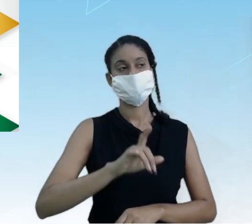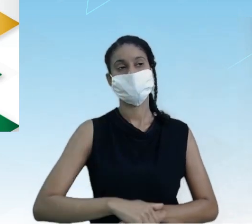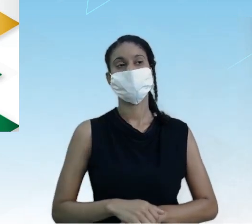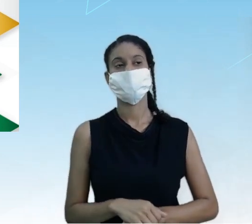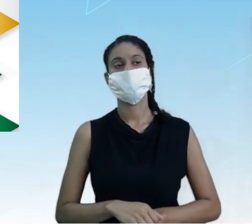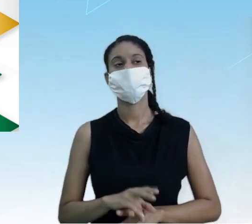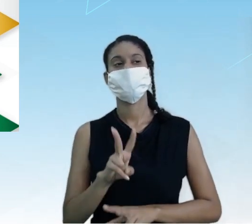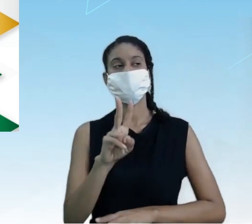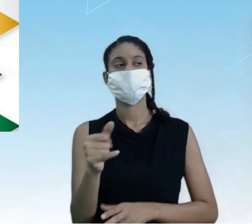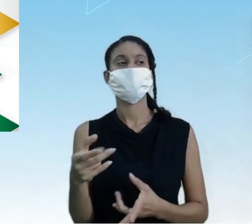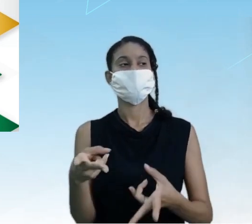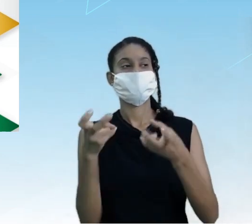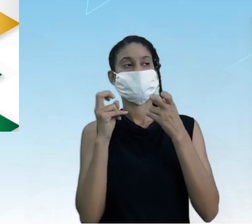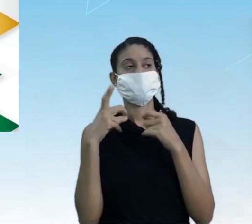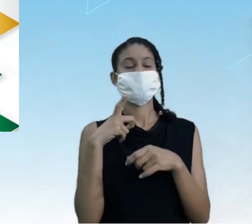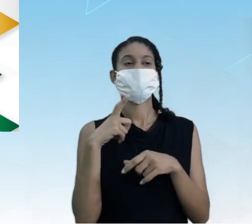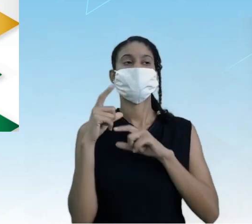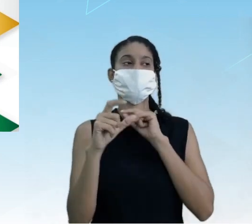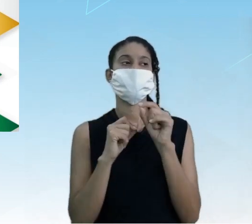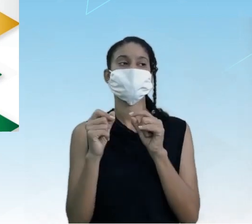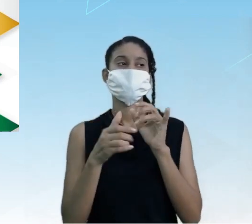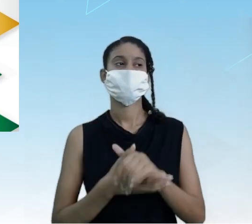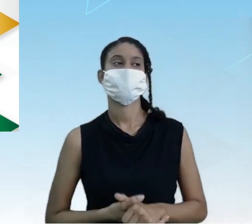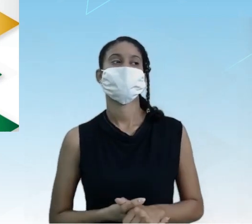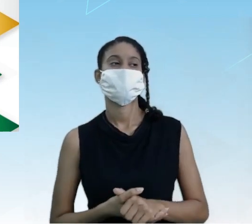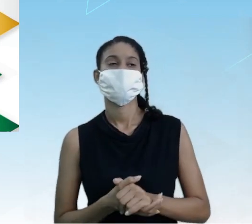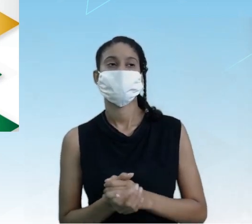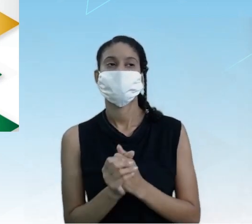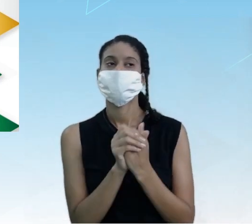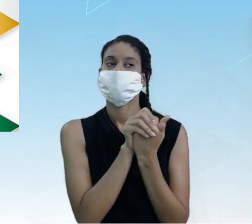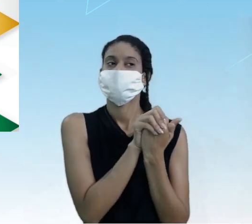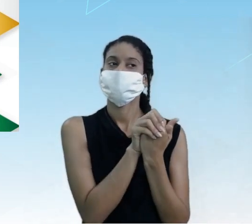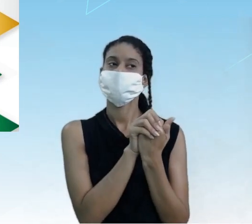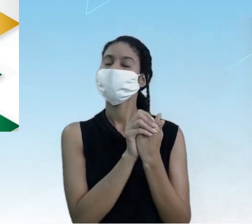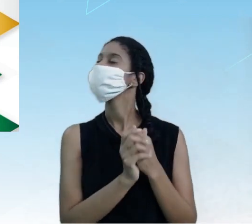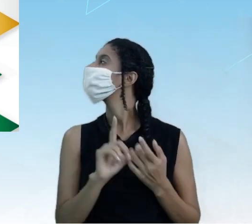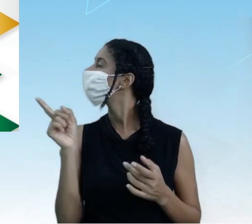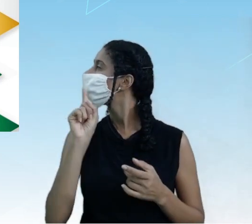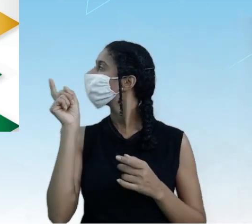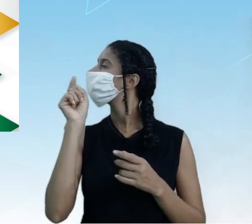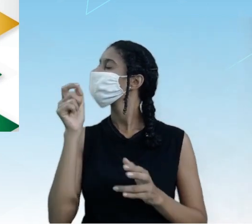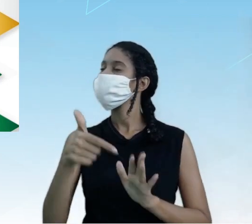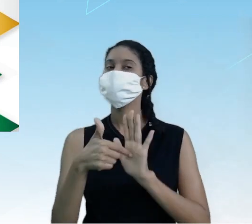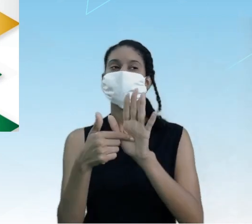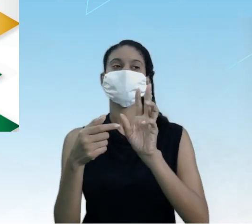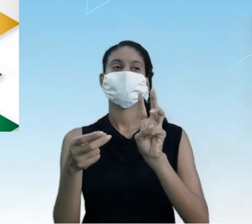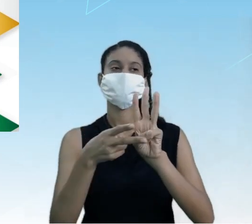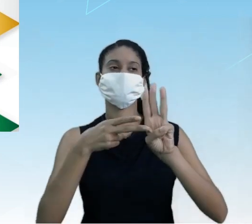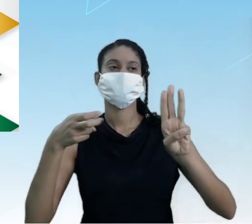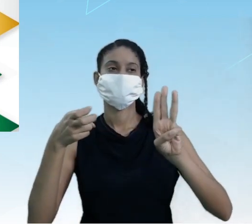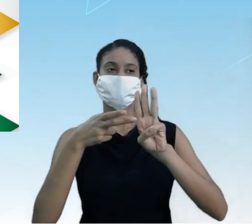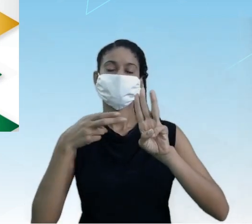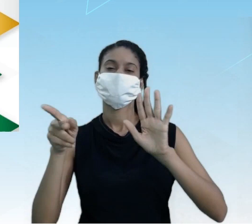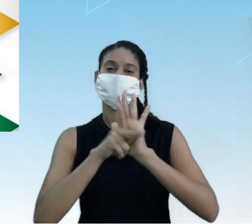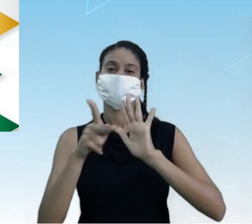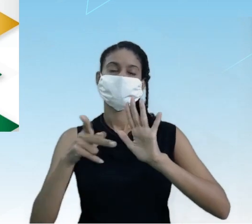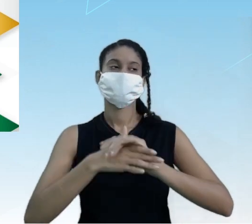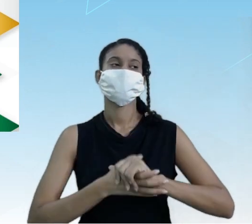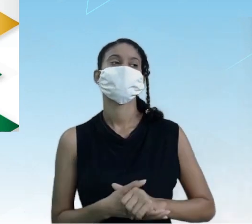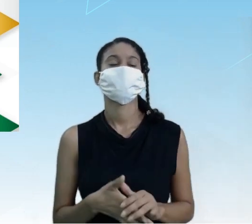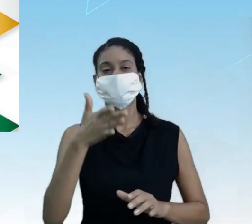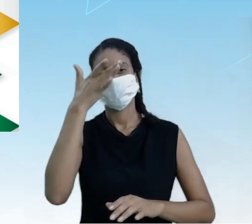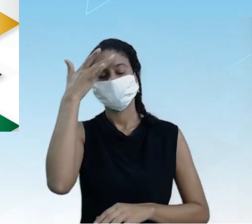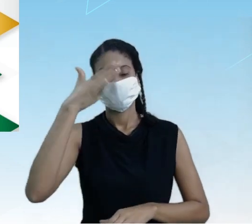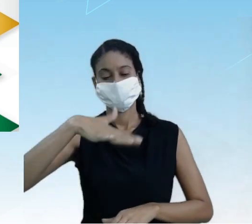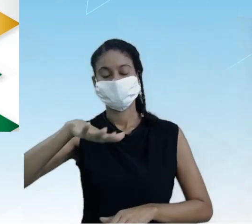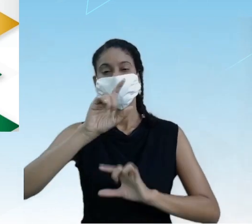perceber que a gente tem um registro de uma identidade indígena, chamado aí do Maori People, povo